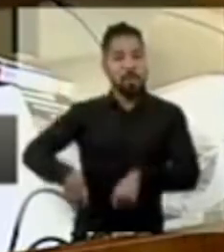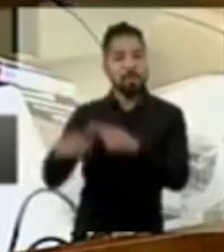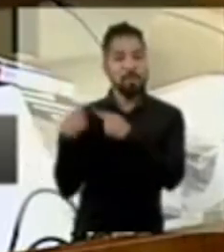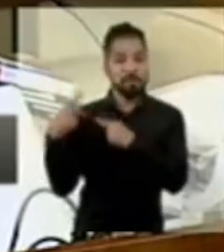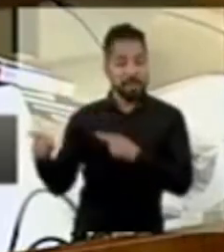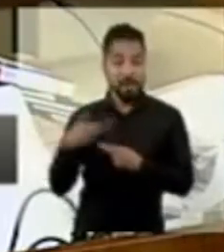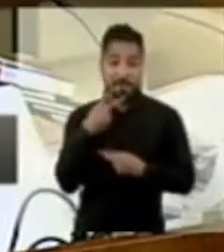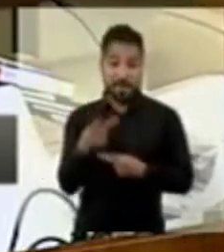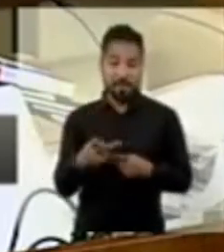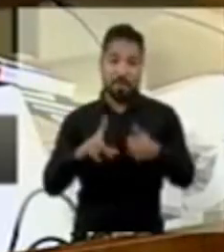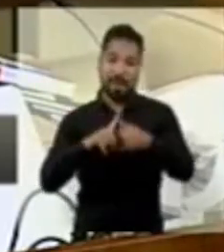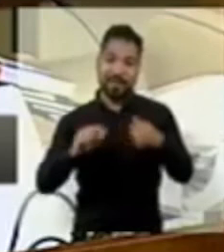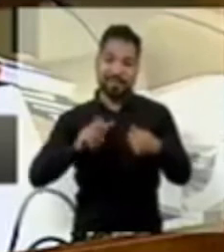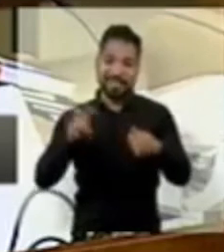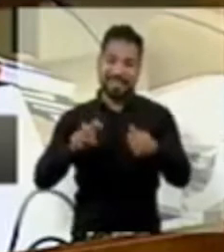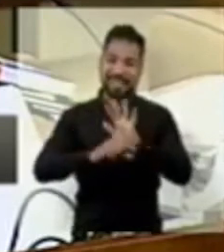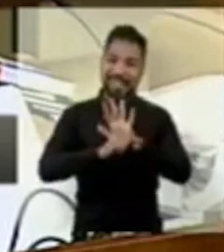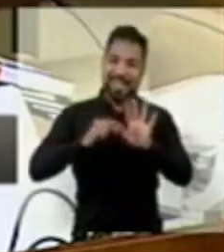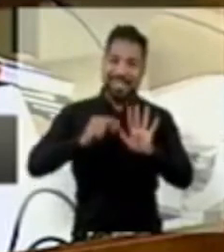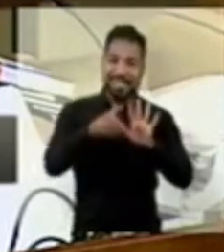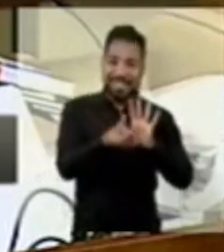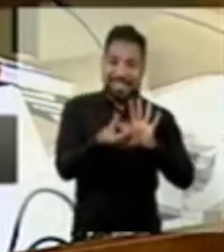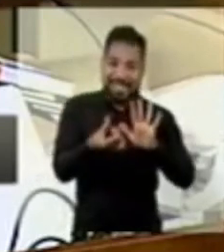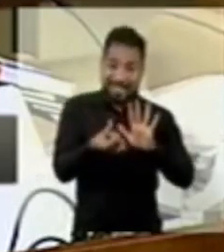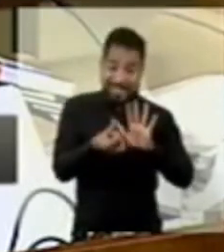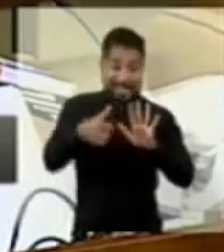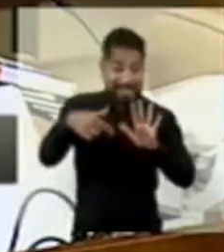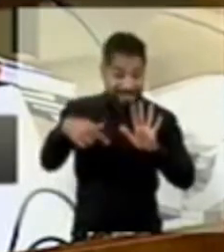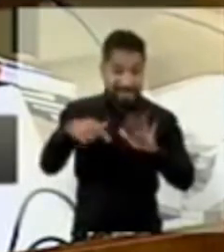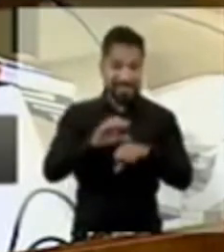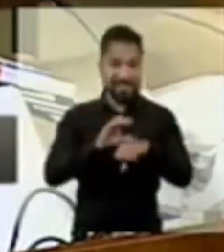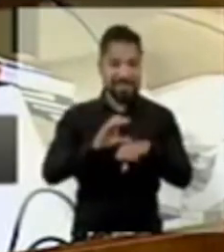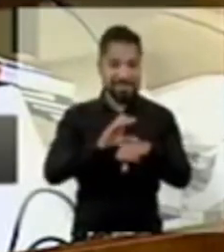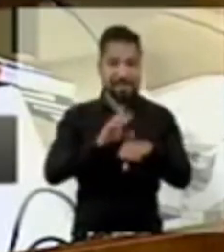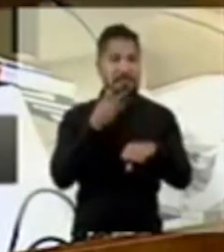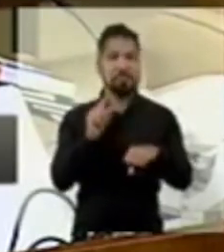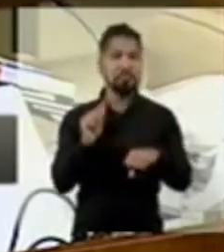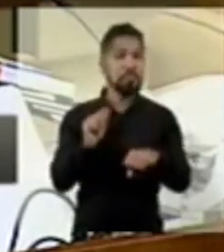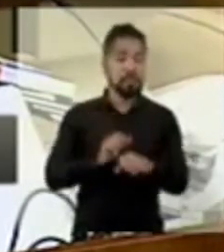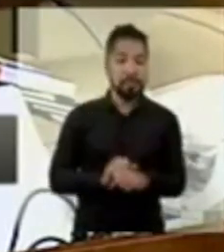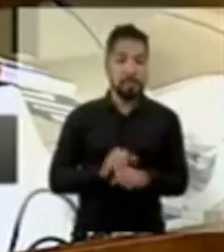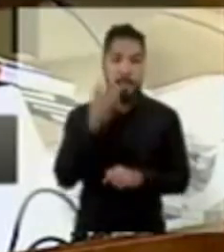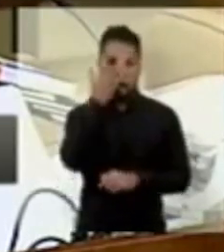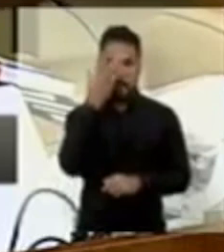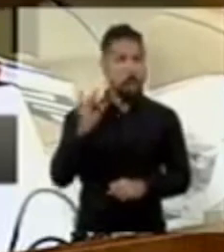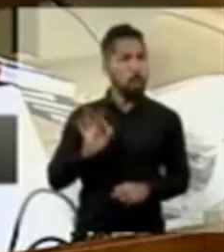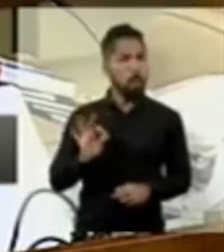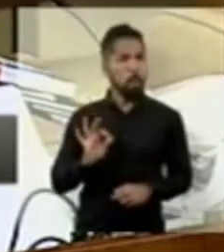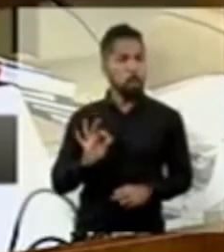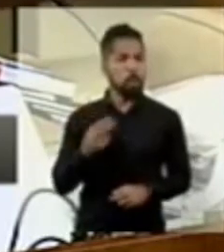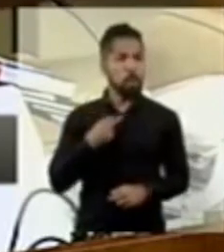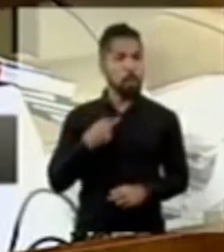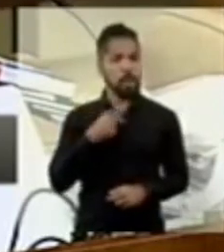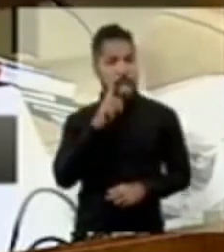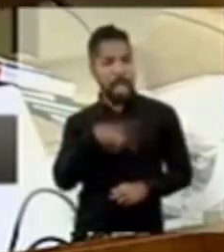o que diz o artigo 5º inciso 67 da constituição ninguém será considerado culpado